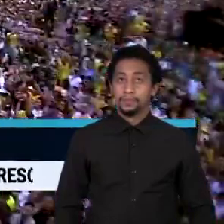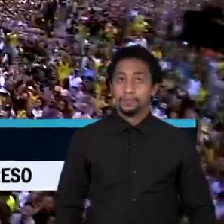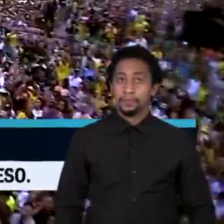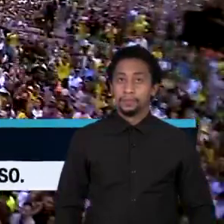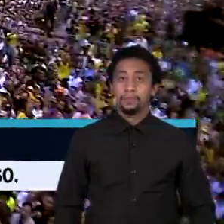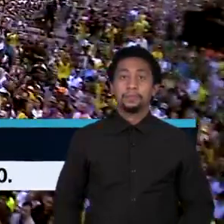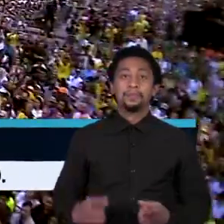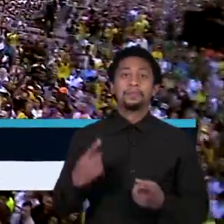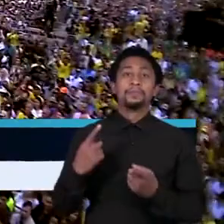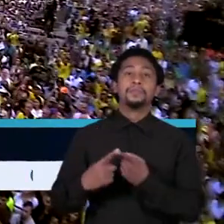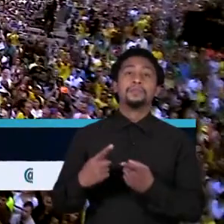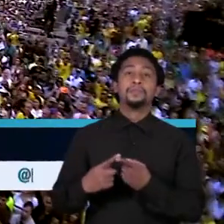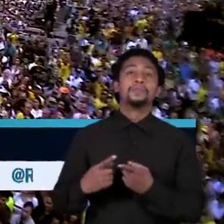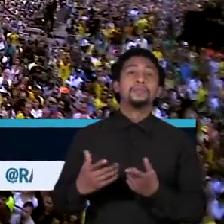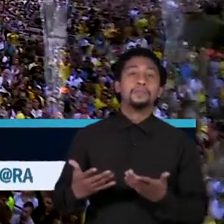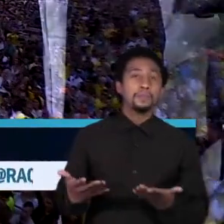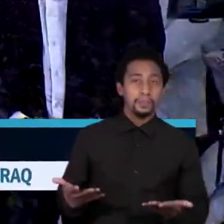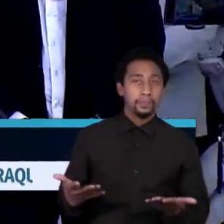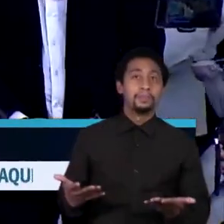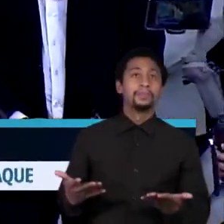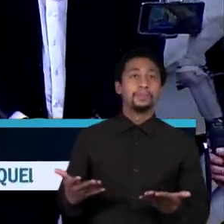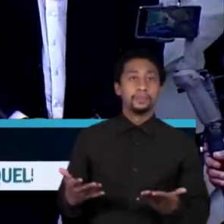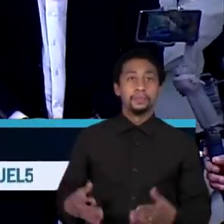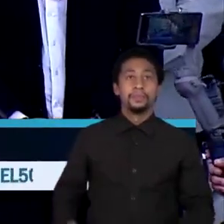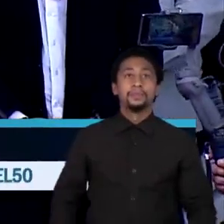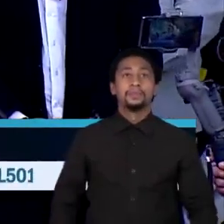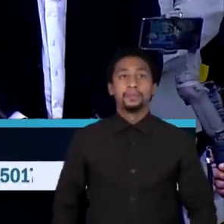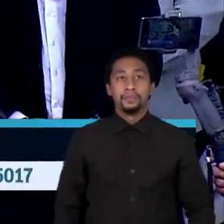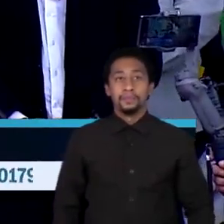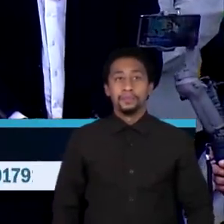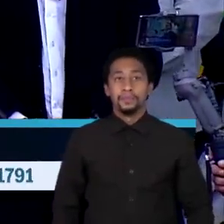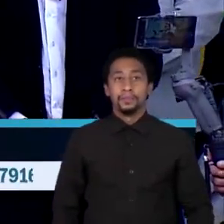Porque cada vez mais